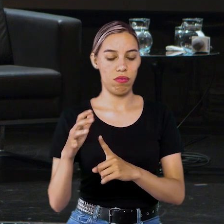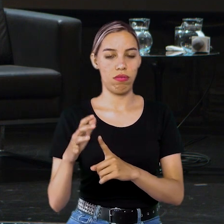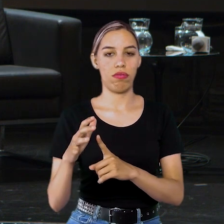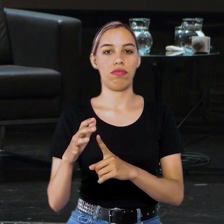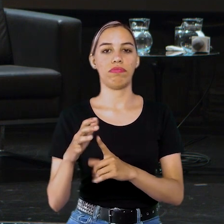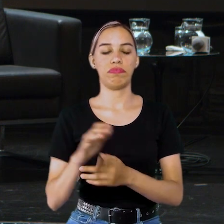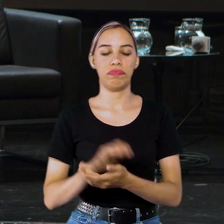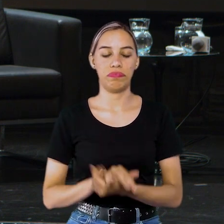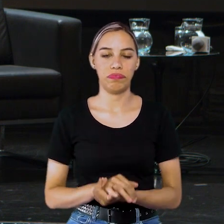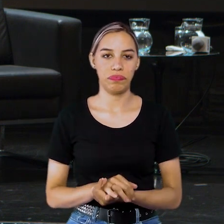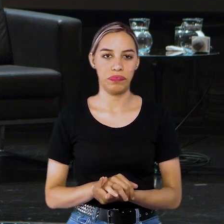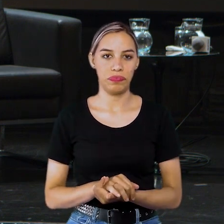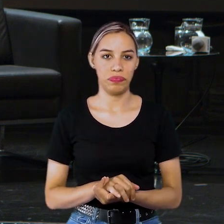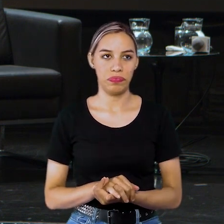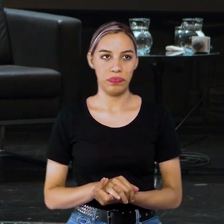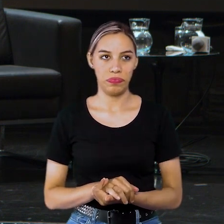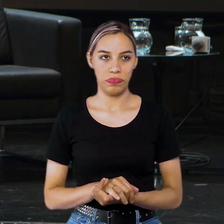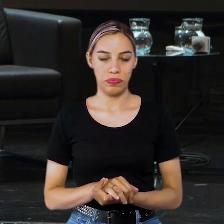revista Time.